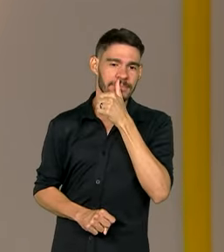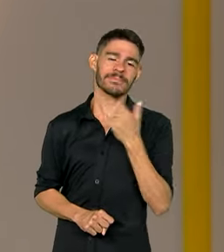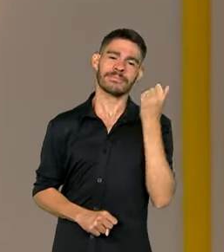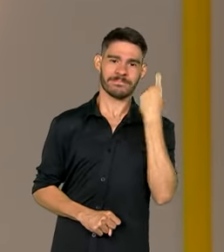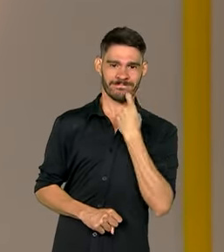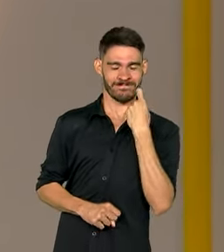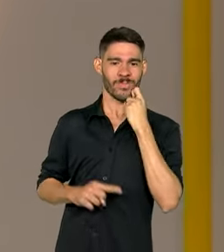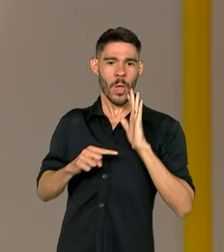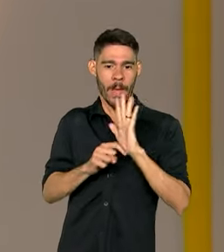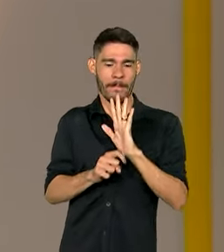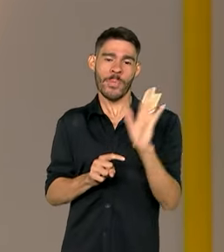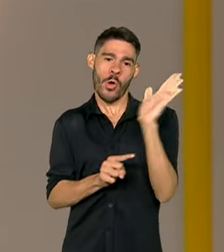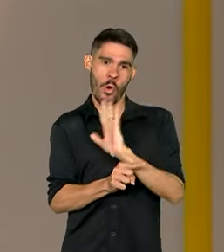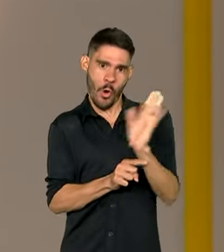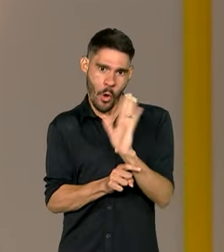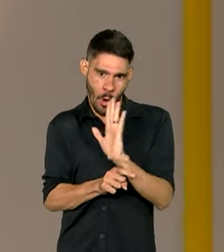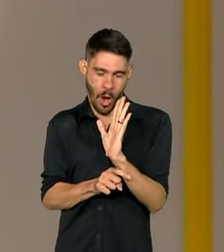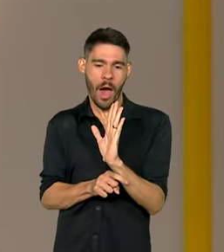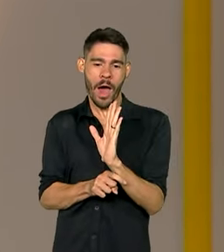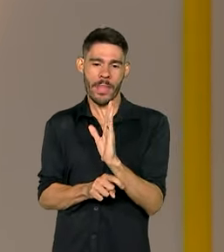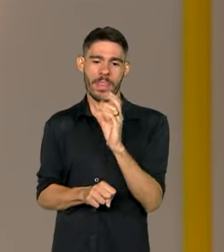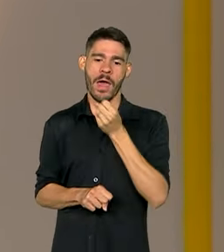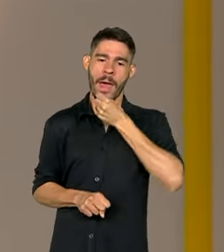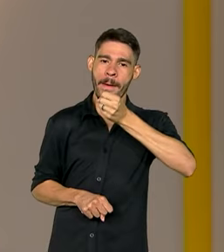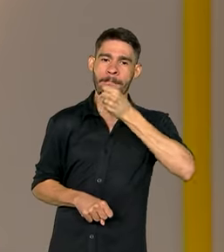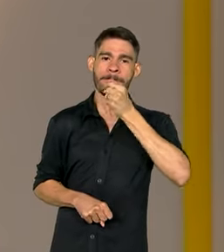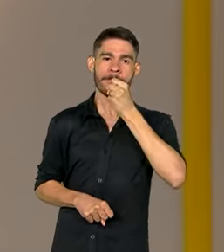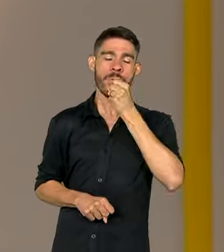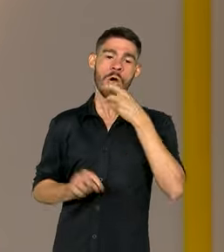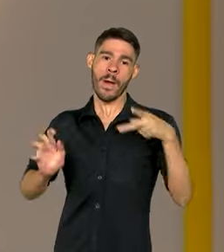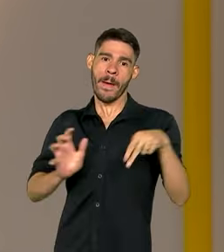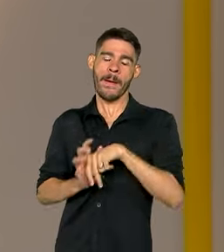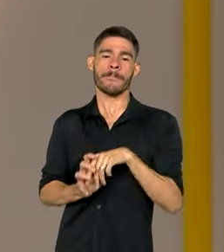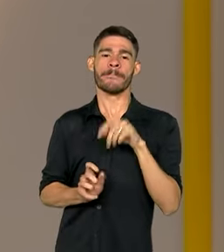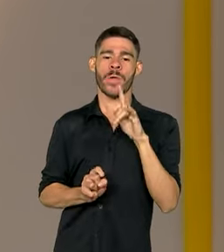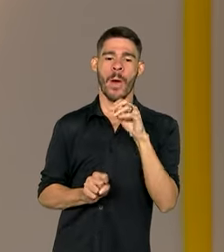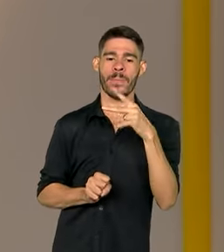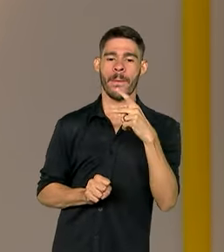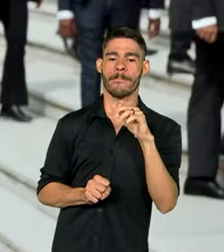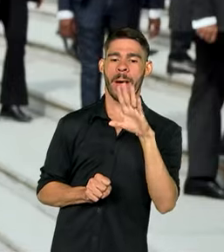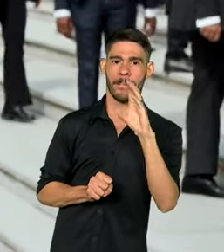como mostra a reportagem do enviado especial do Canal Gov, Pablo Mundim.